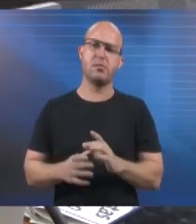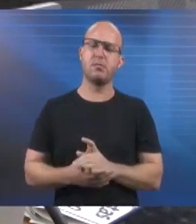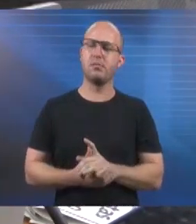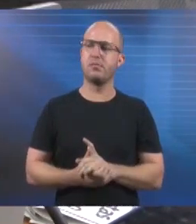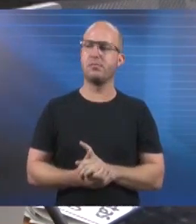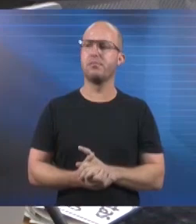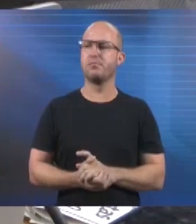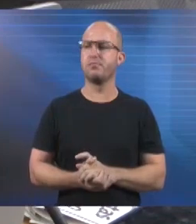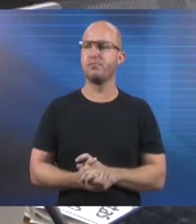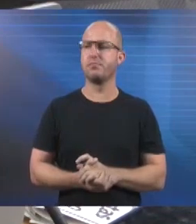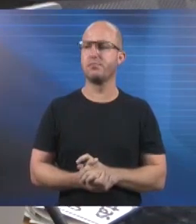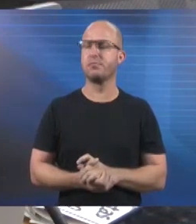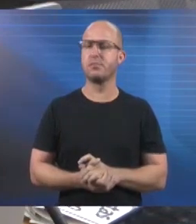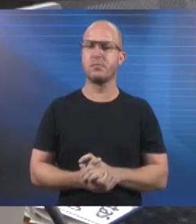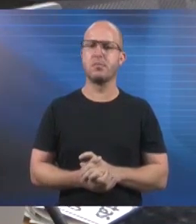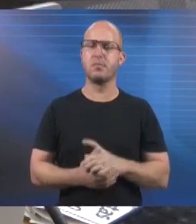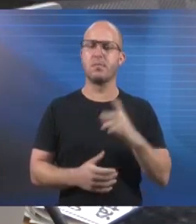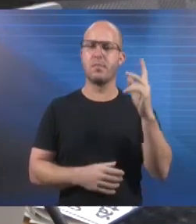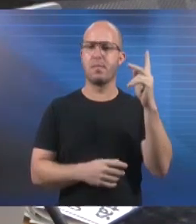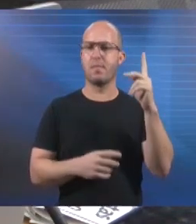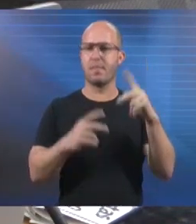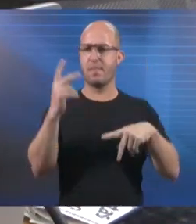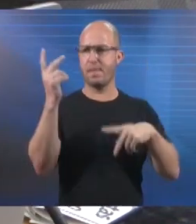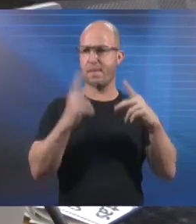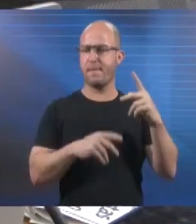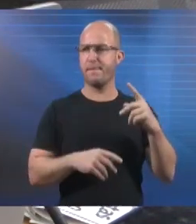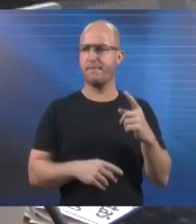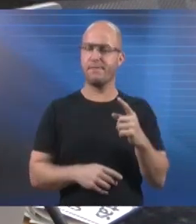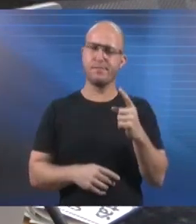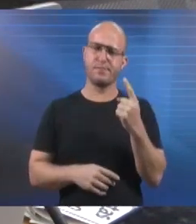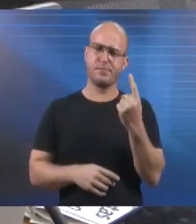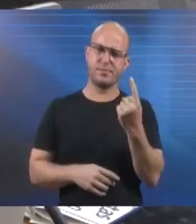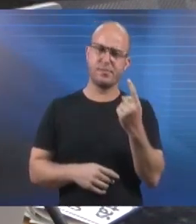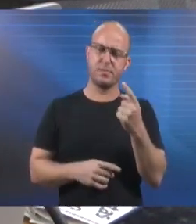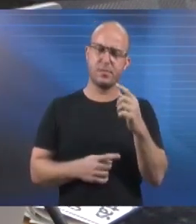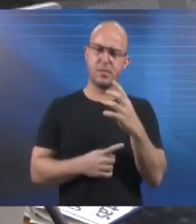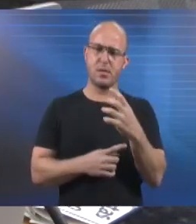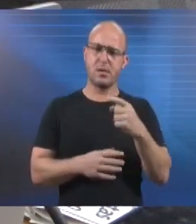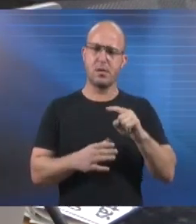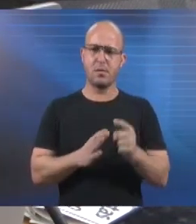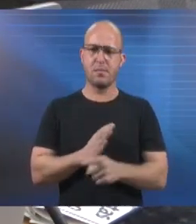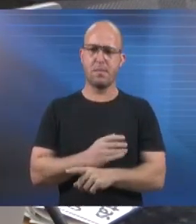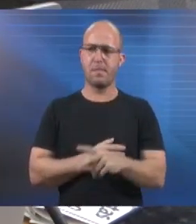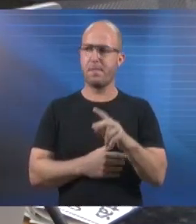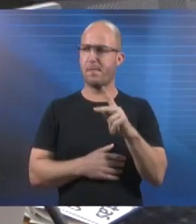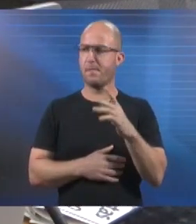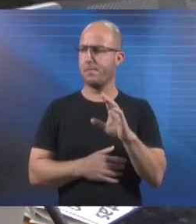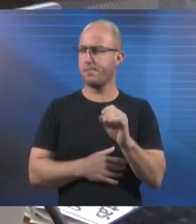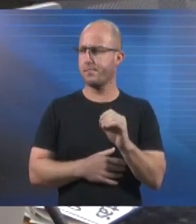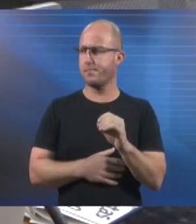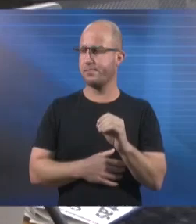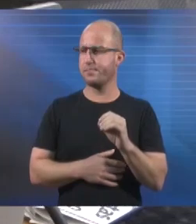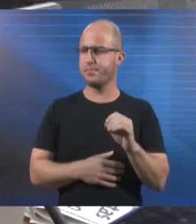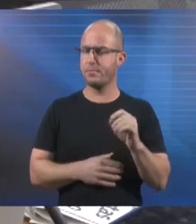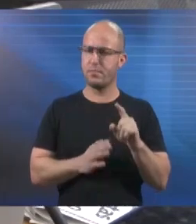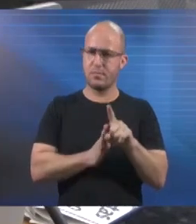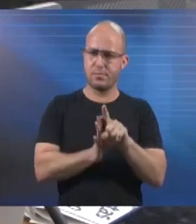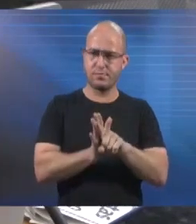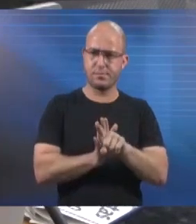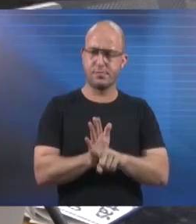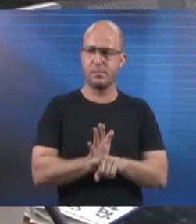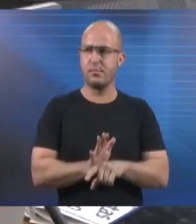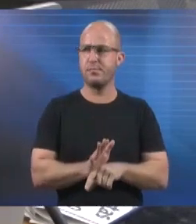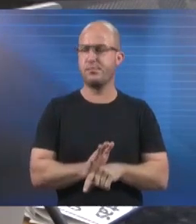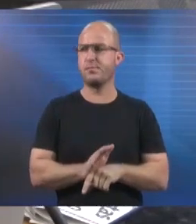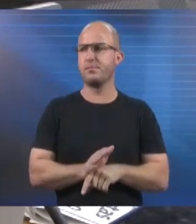para a Petrobras fazer um poço de de e investigação